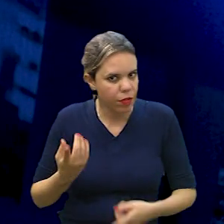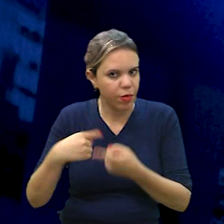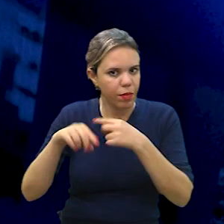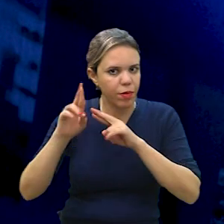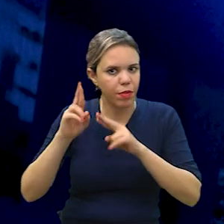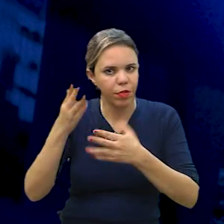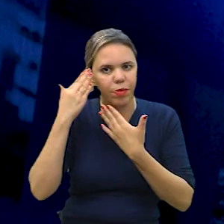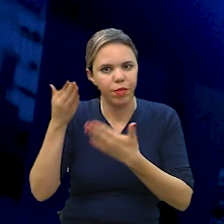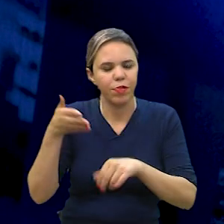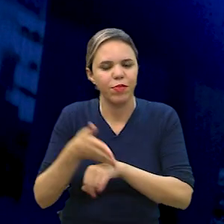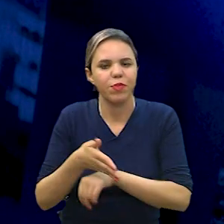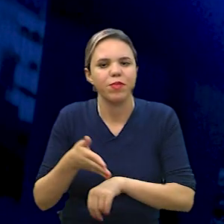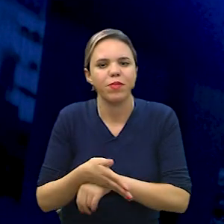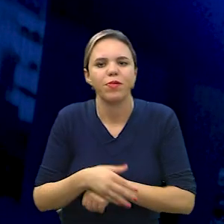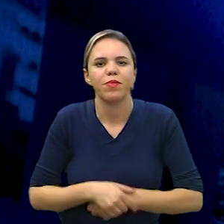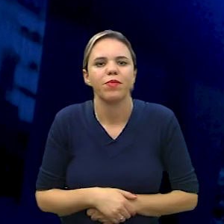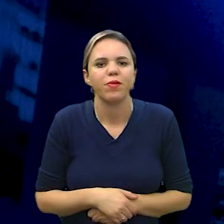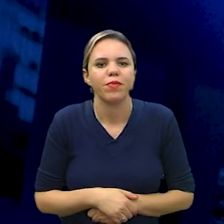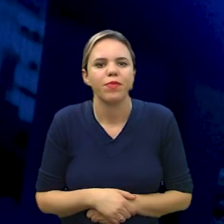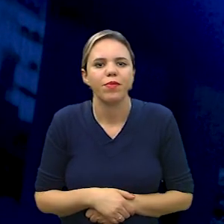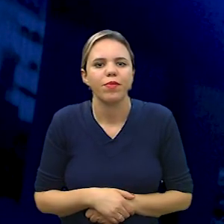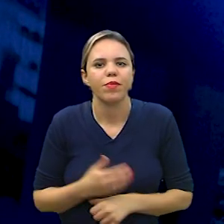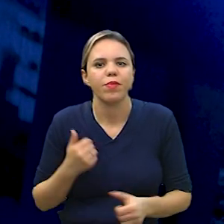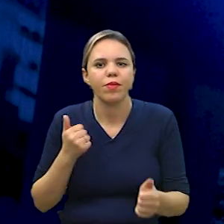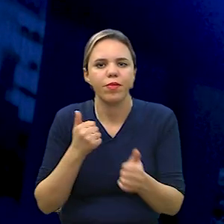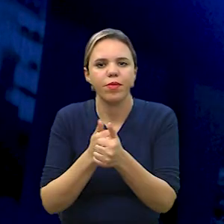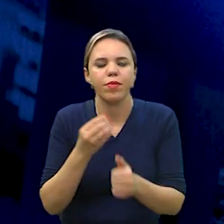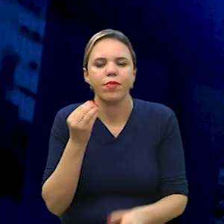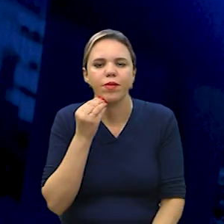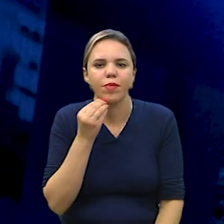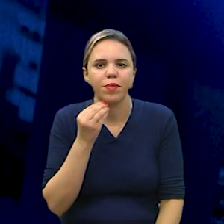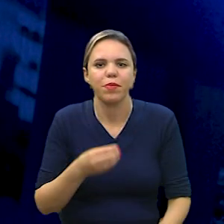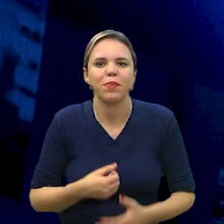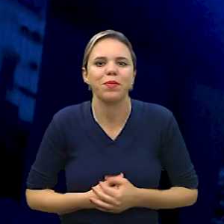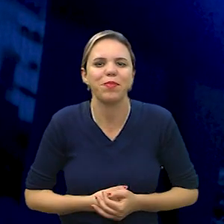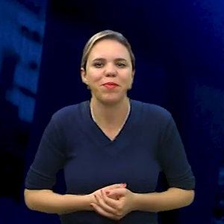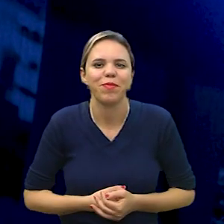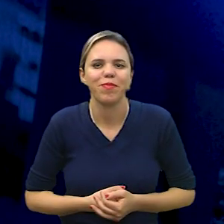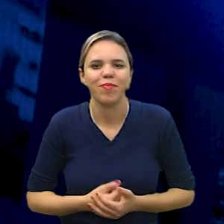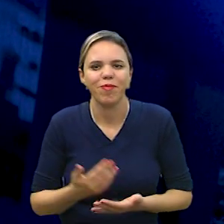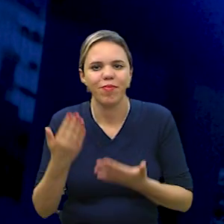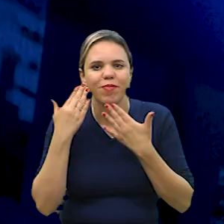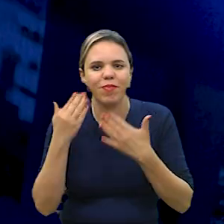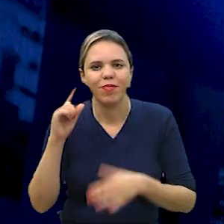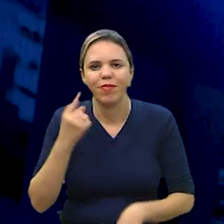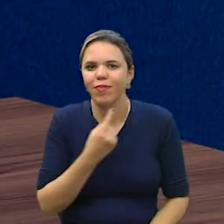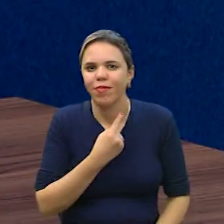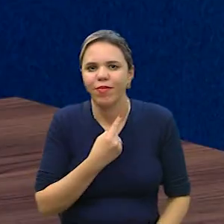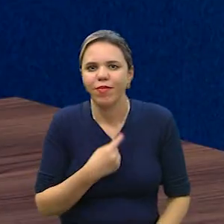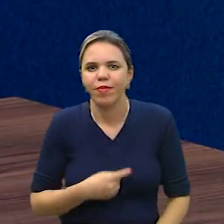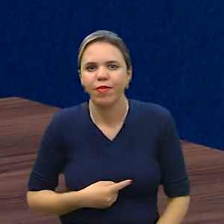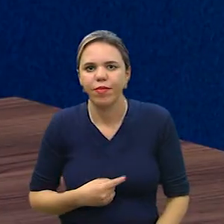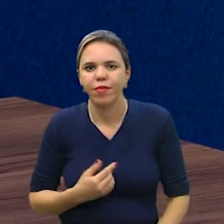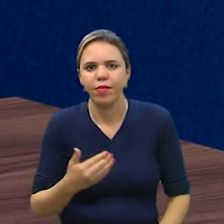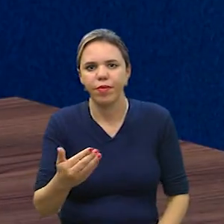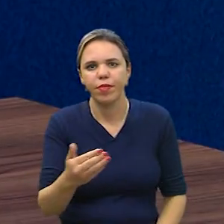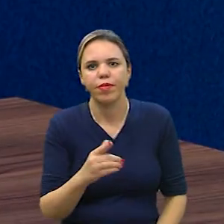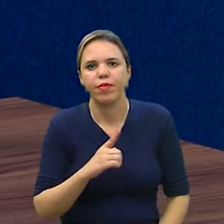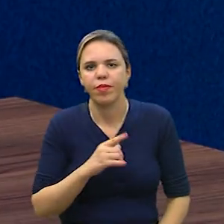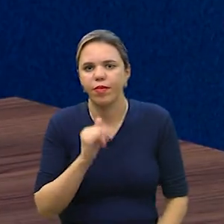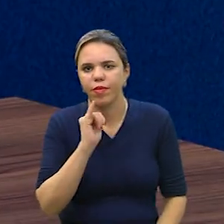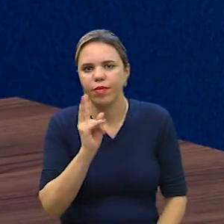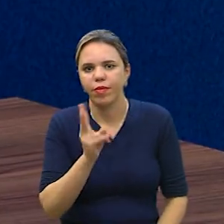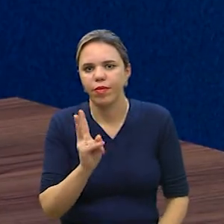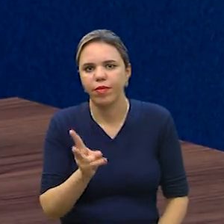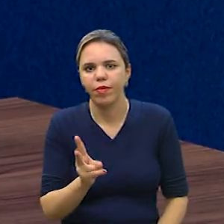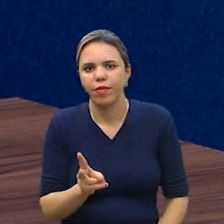Muito sucesso, eu agradeço a sua participação e até uma próxima oportunidade. Obrigada, Miriam. Olha, no bloco que vem a